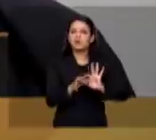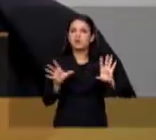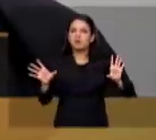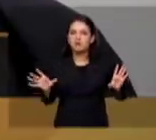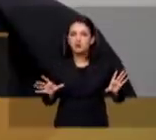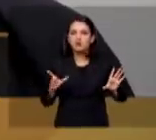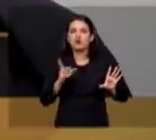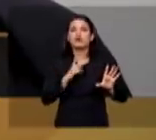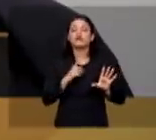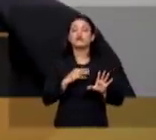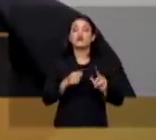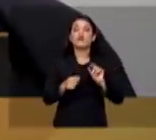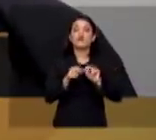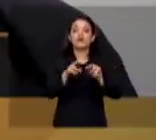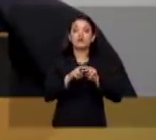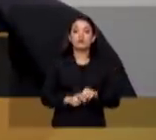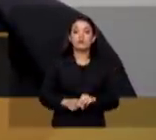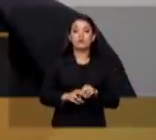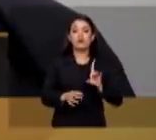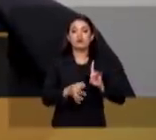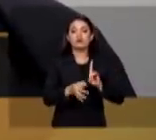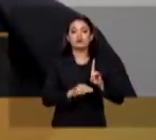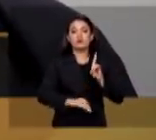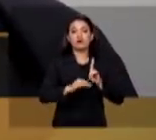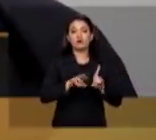federal Rogério Favreto, no dia